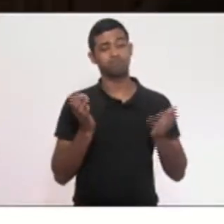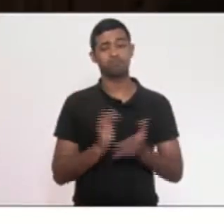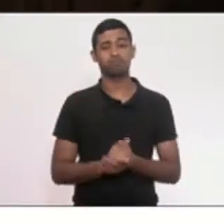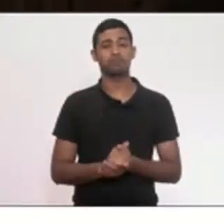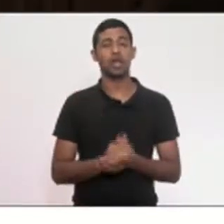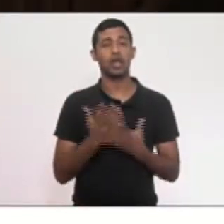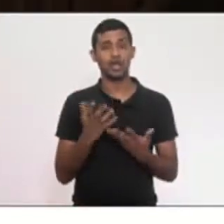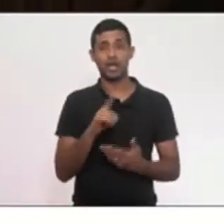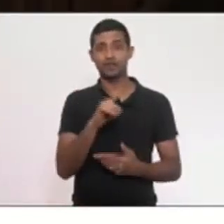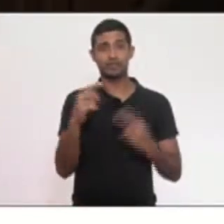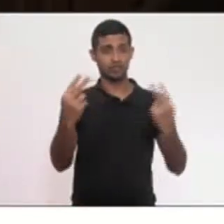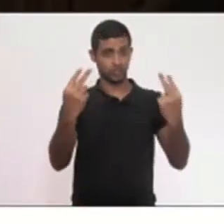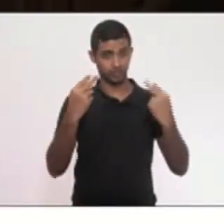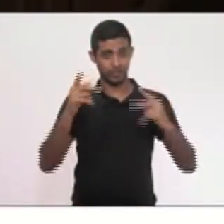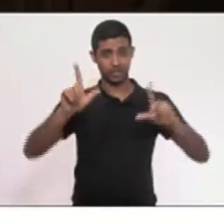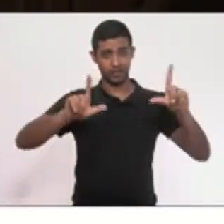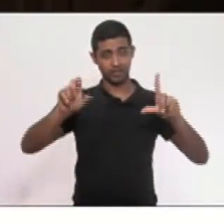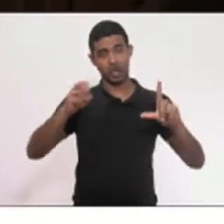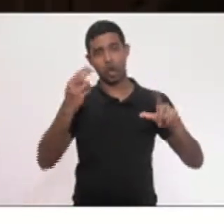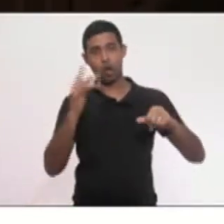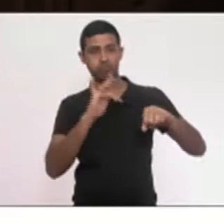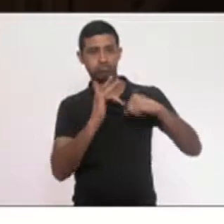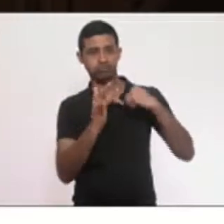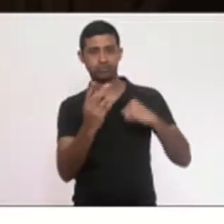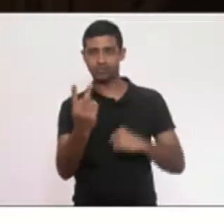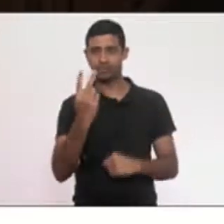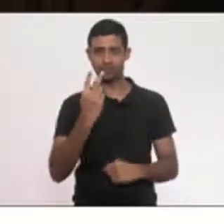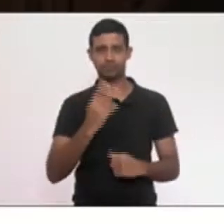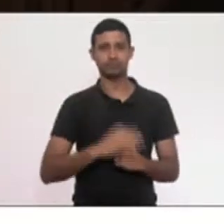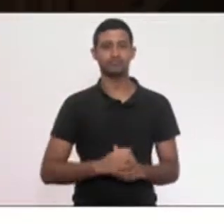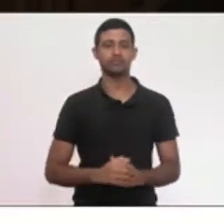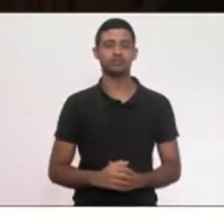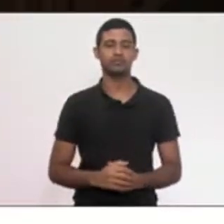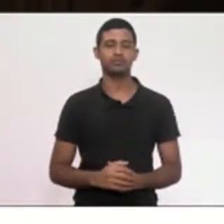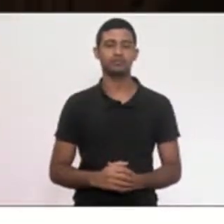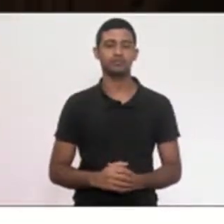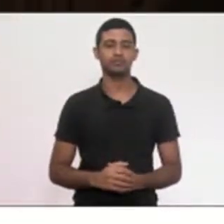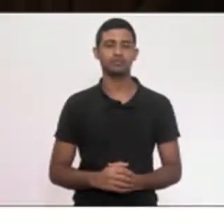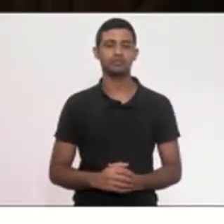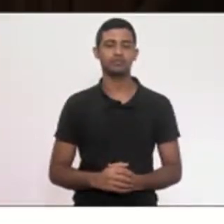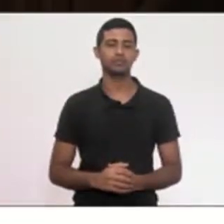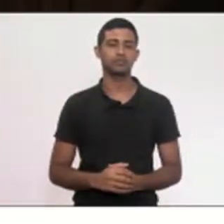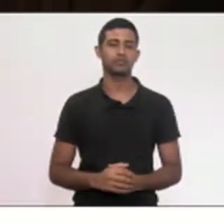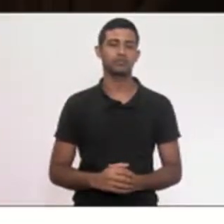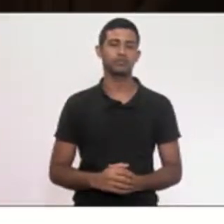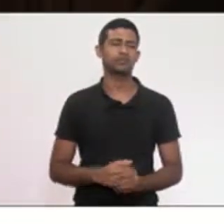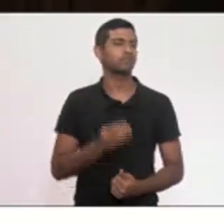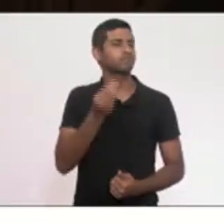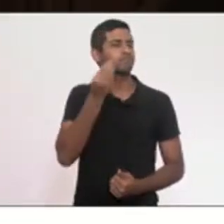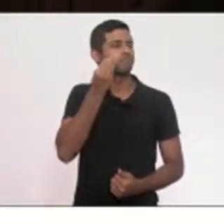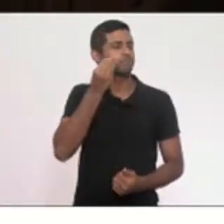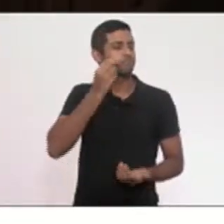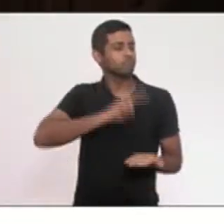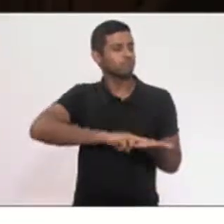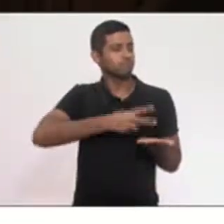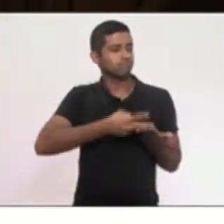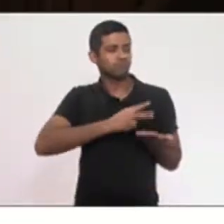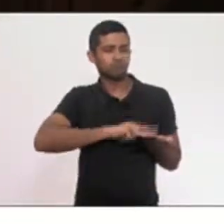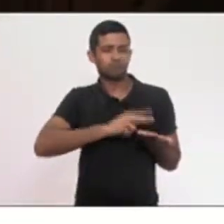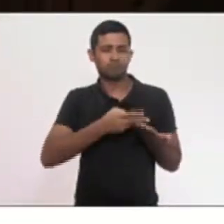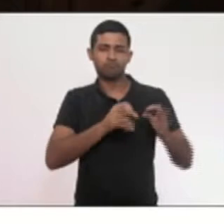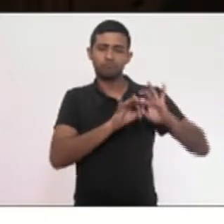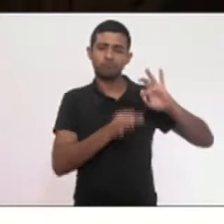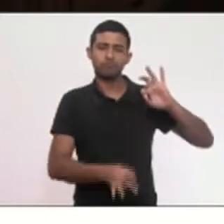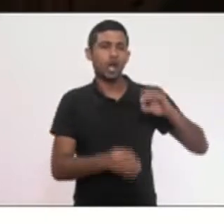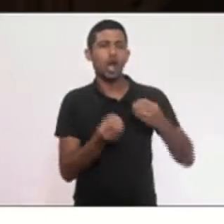nos assiste e para quem nos segue nas redes sociais, pelas redes sociais, tentar traduzir em miúdos que